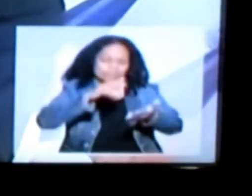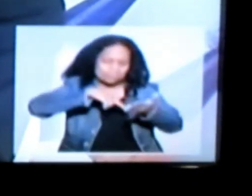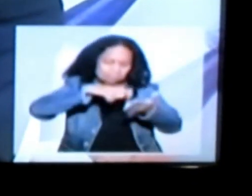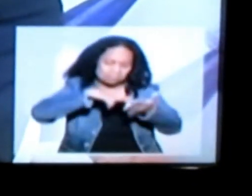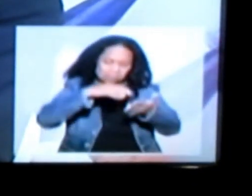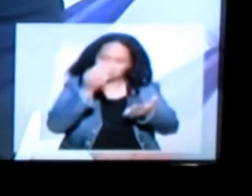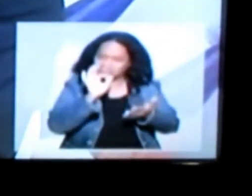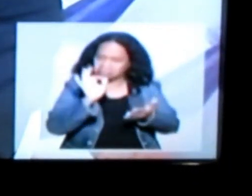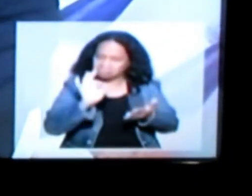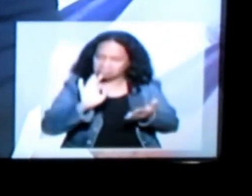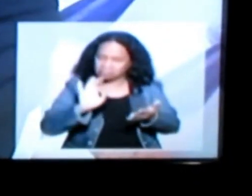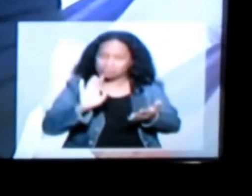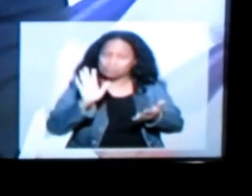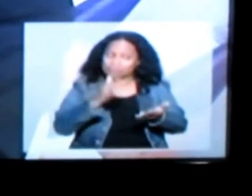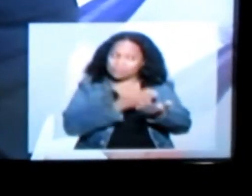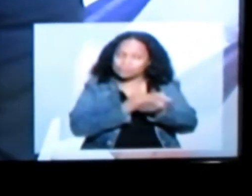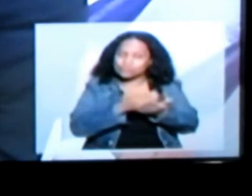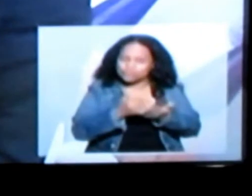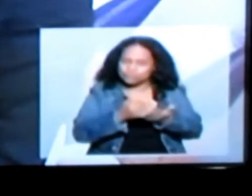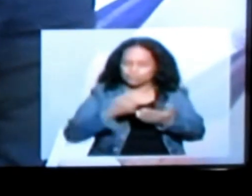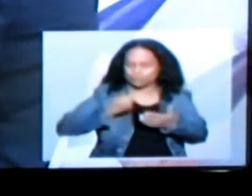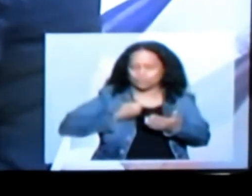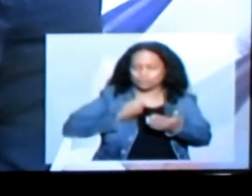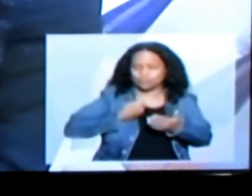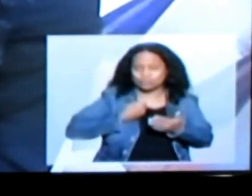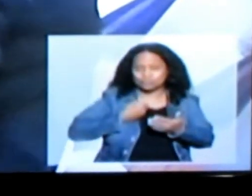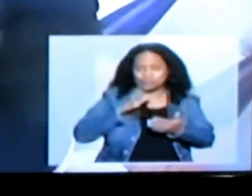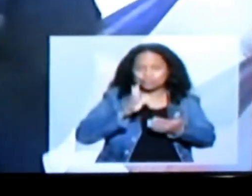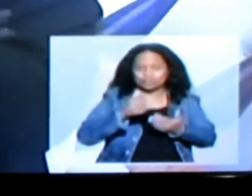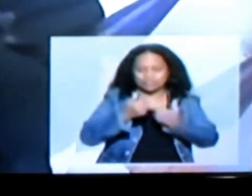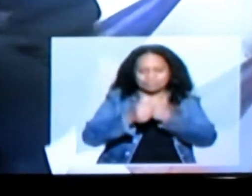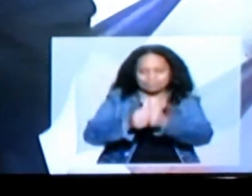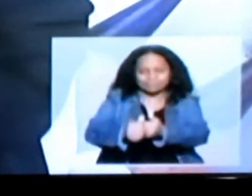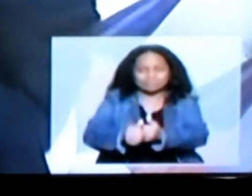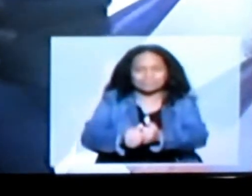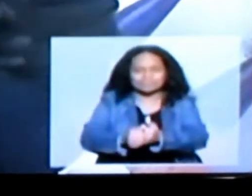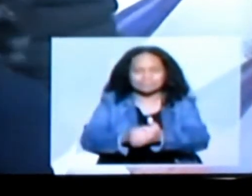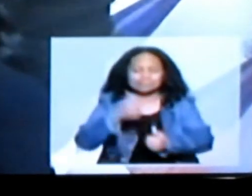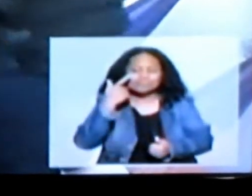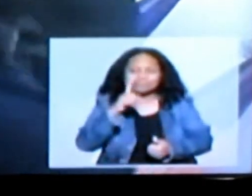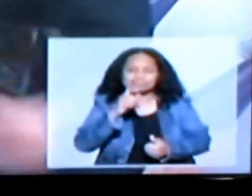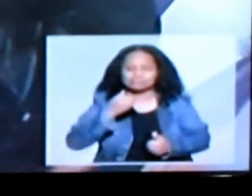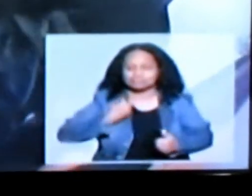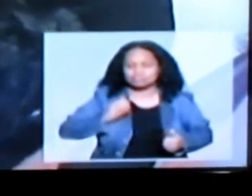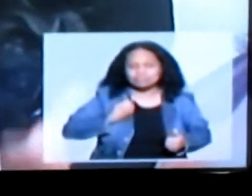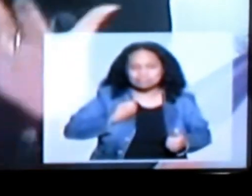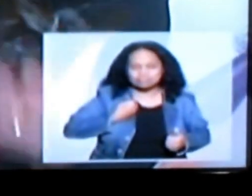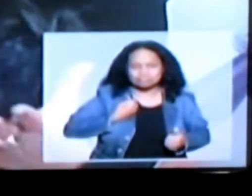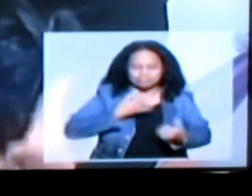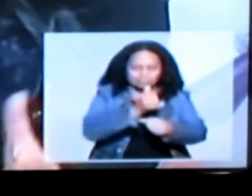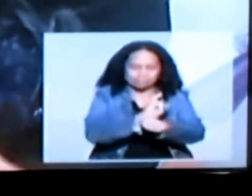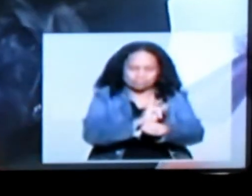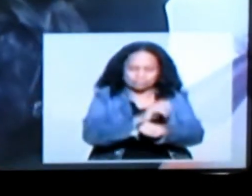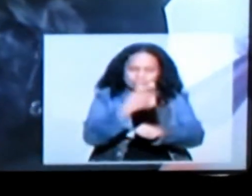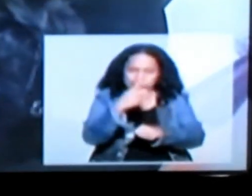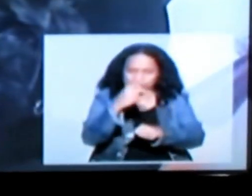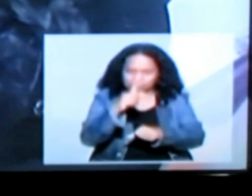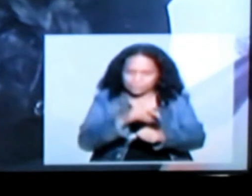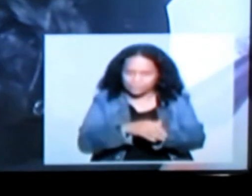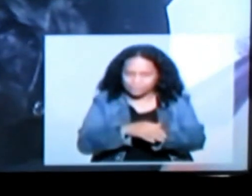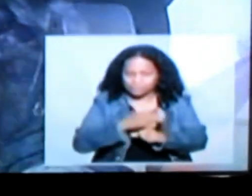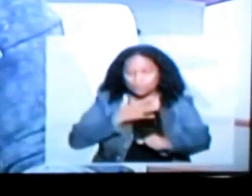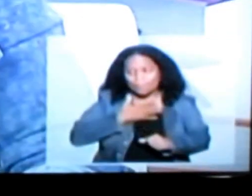que não liam e começaram a ouvir vocês, mas vamos começar pelo número de seguidores. Como é que foi essa conquista aí do número de seguidores pro canal de